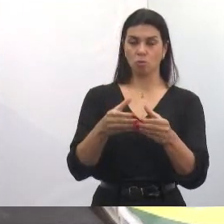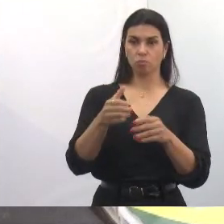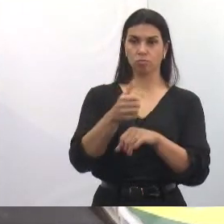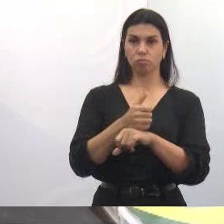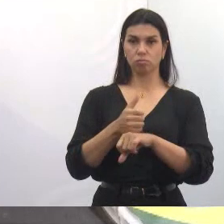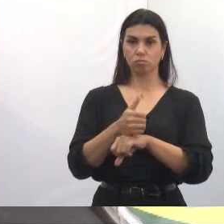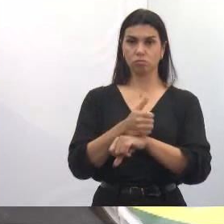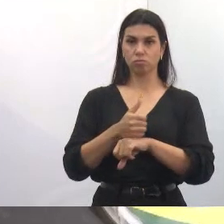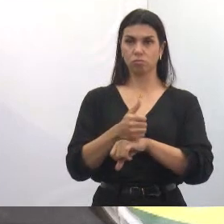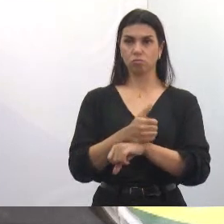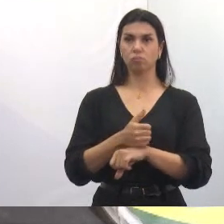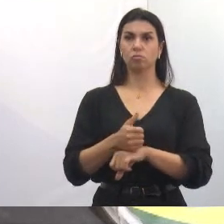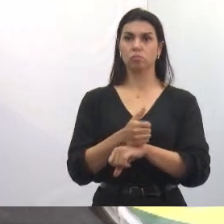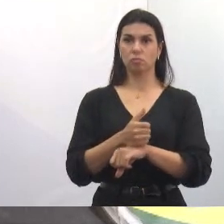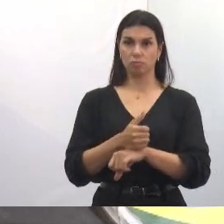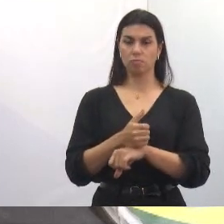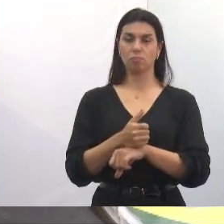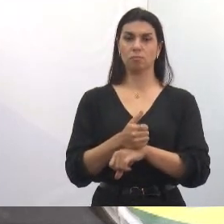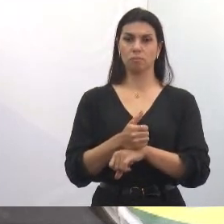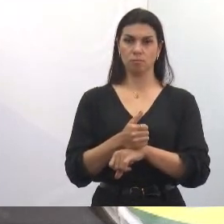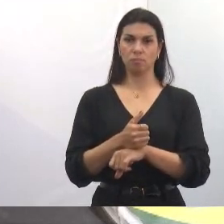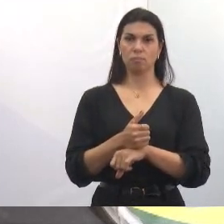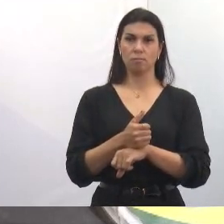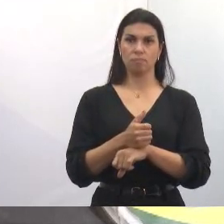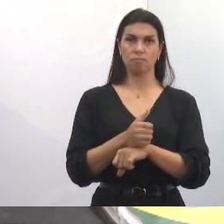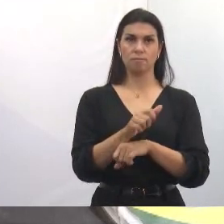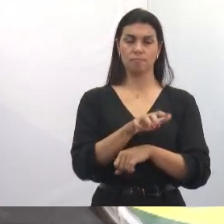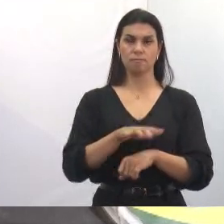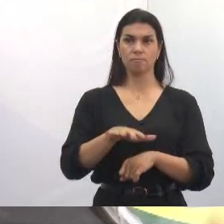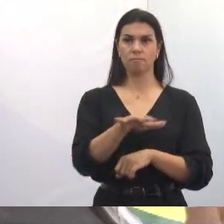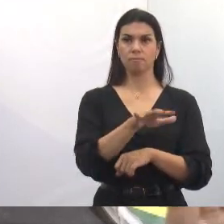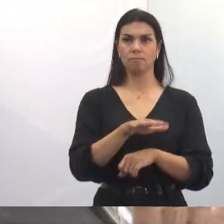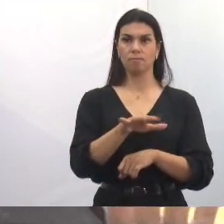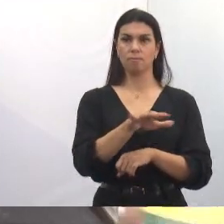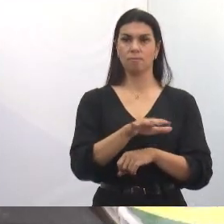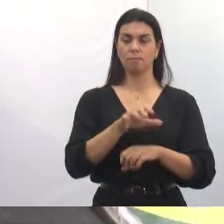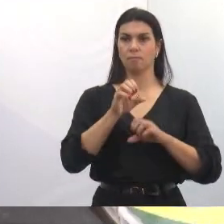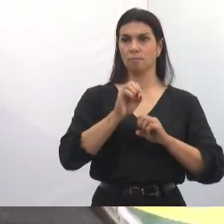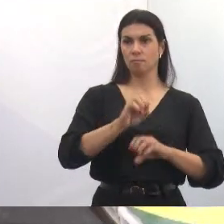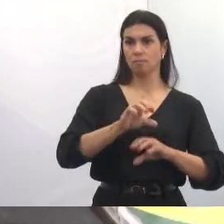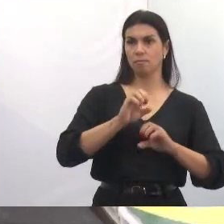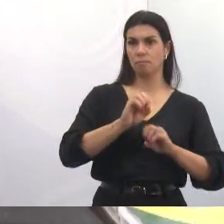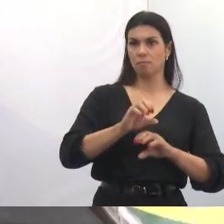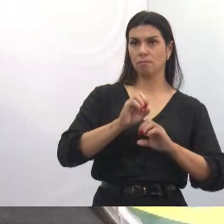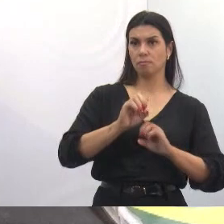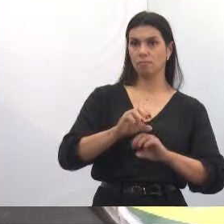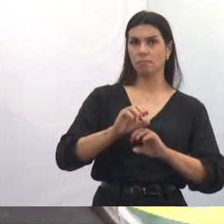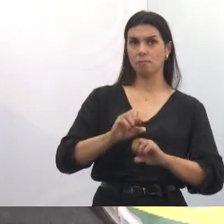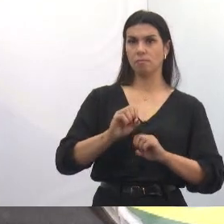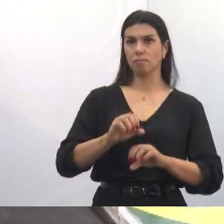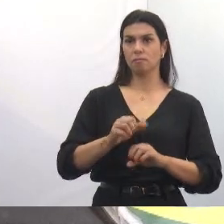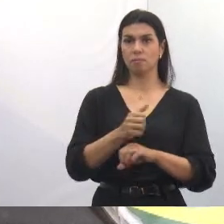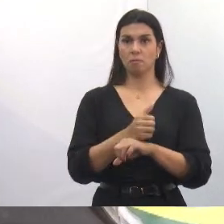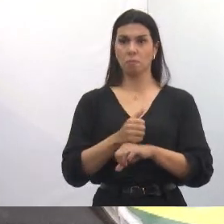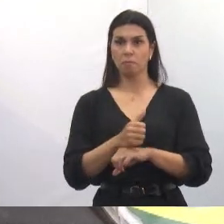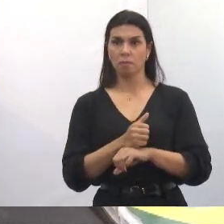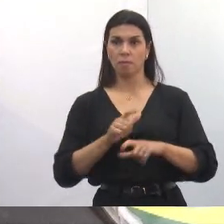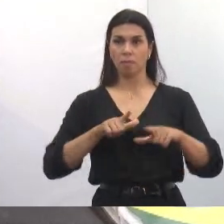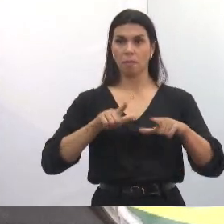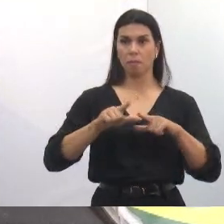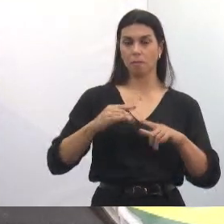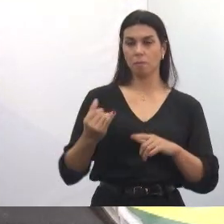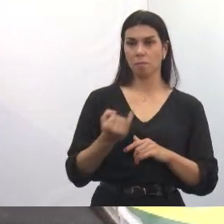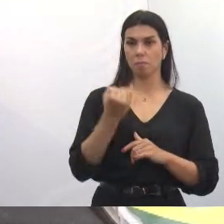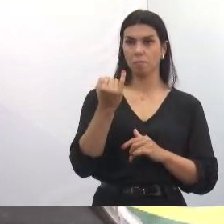os oficiais de serviços municipais. São profissionais que exercem funções importantes nas